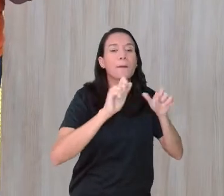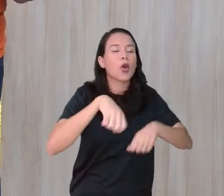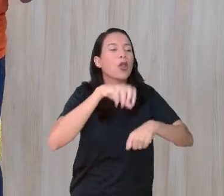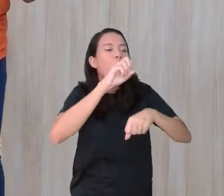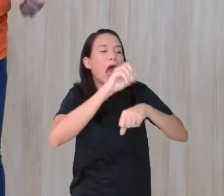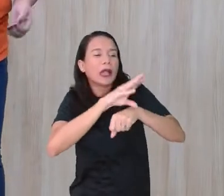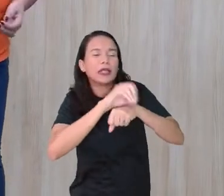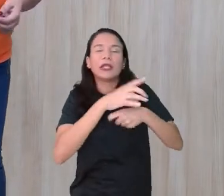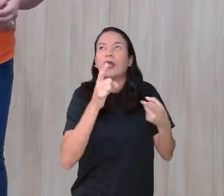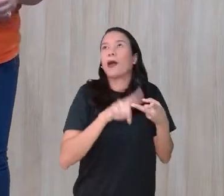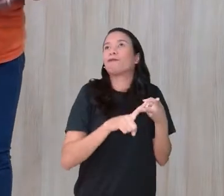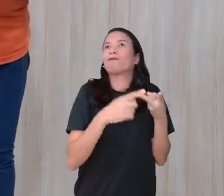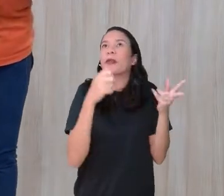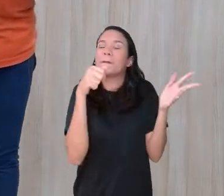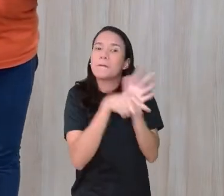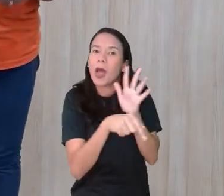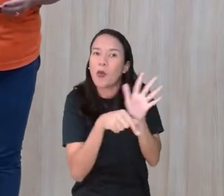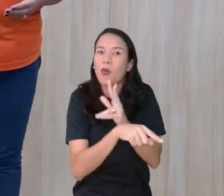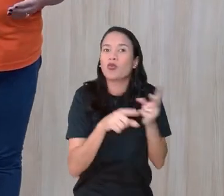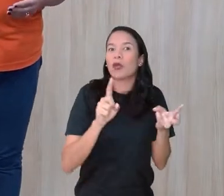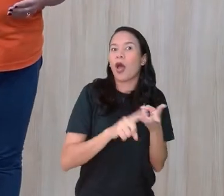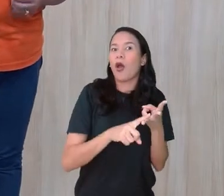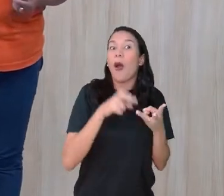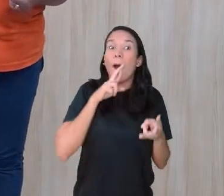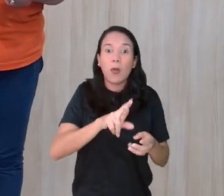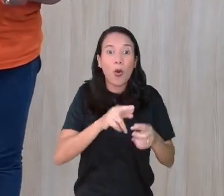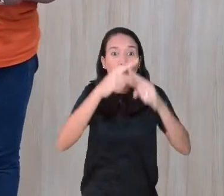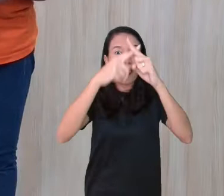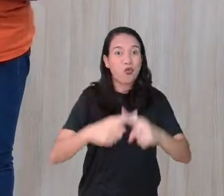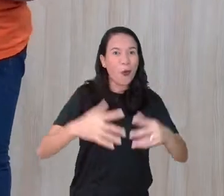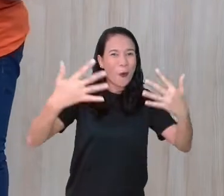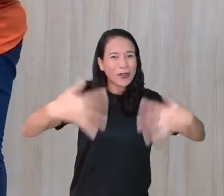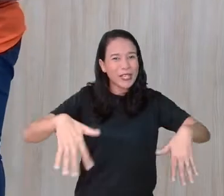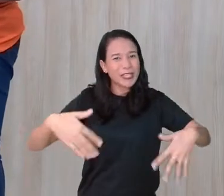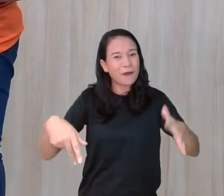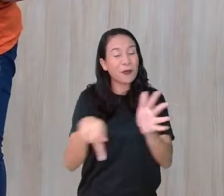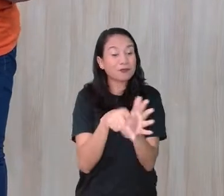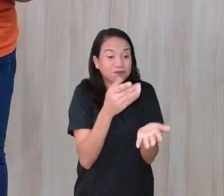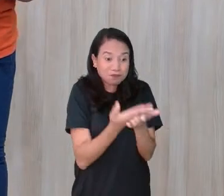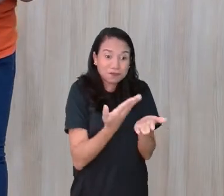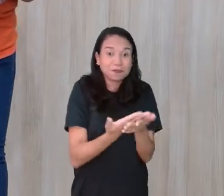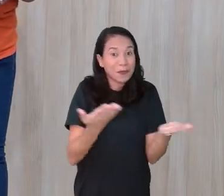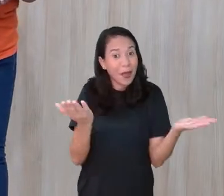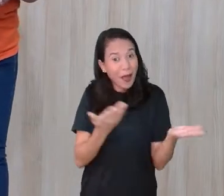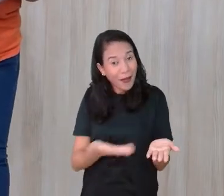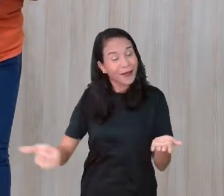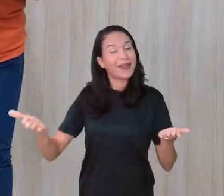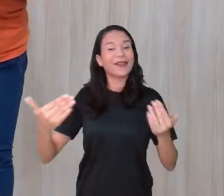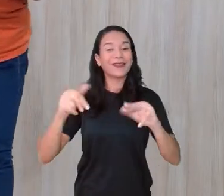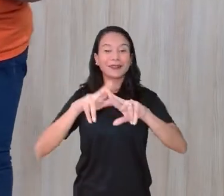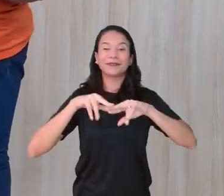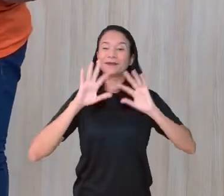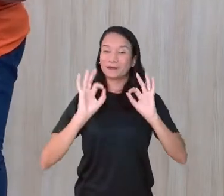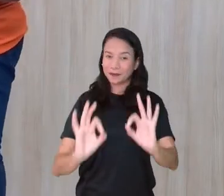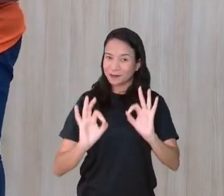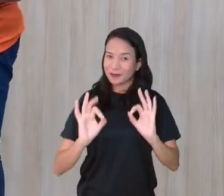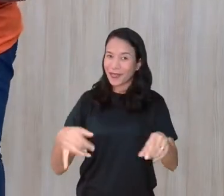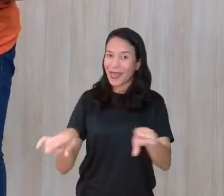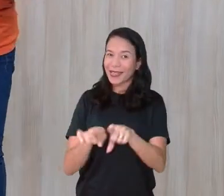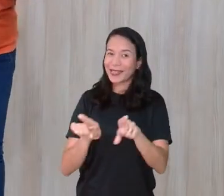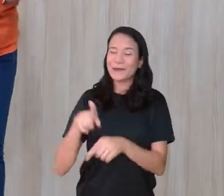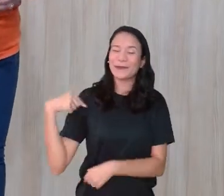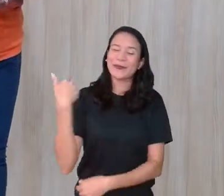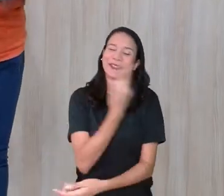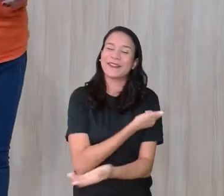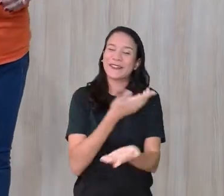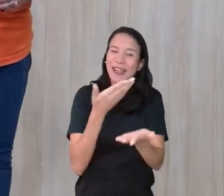dica, uma pergunta, responder alguma coisa que a gente fez o pedido aqui durante a aula. E para que a nossa